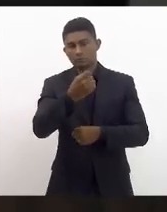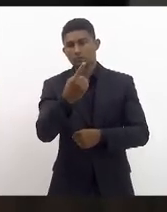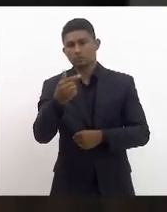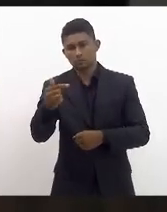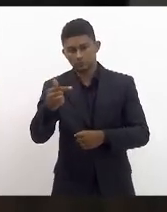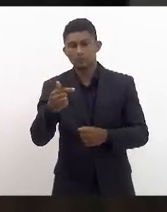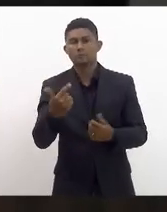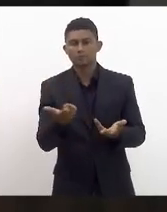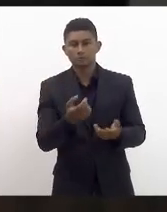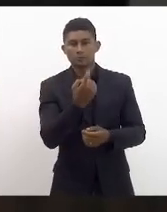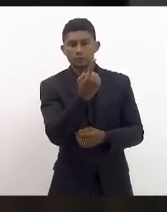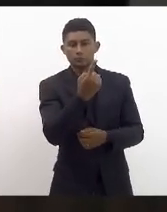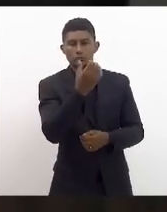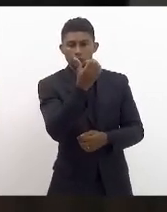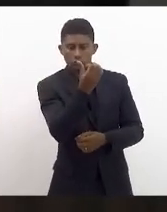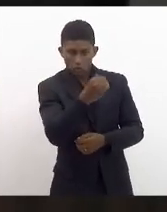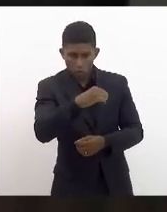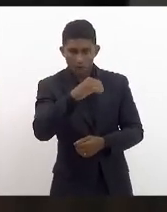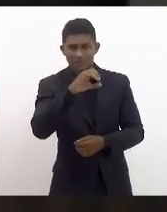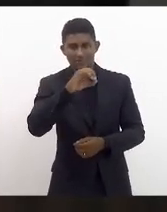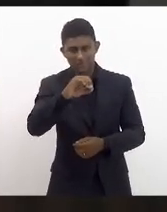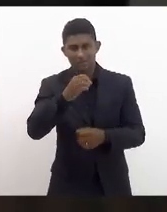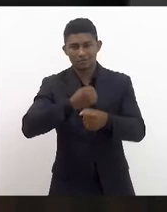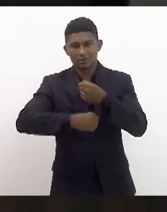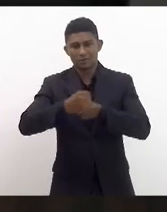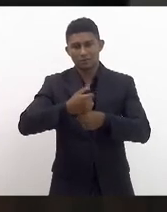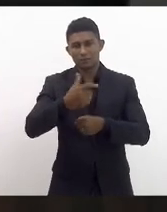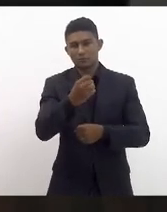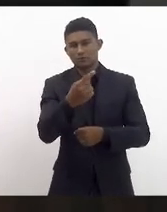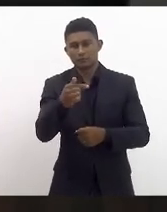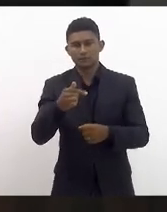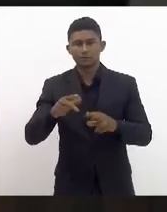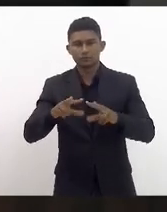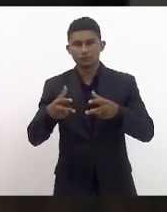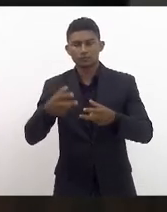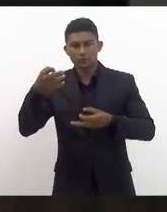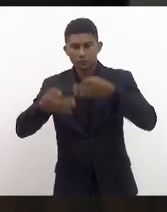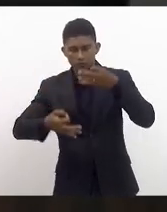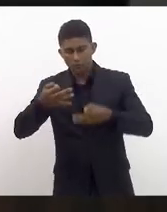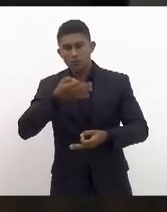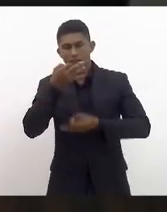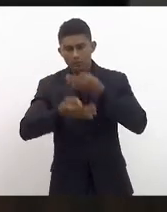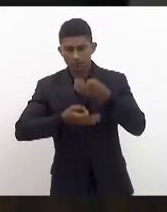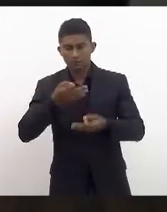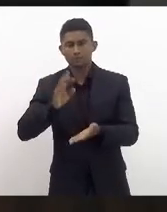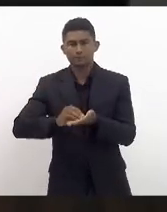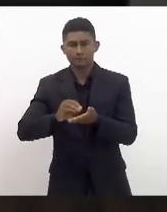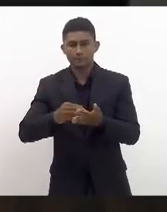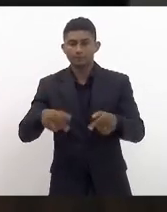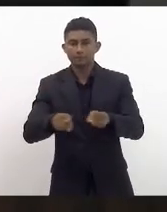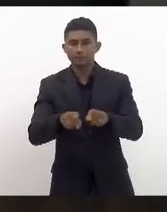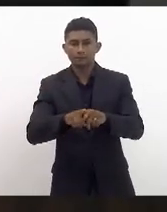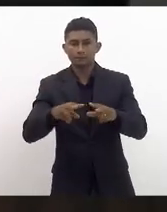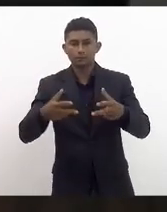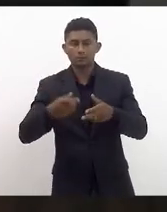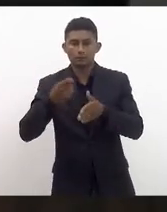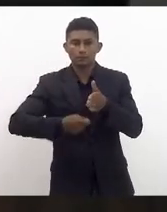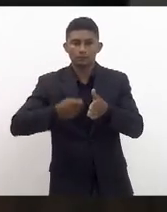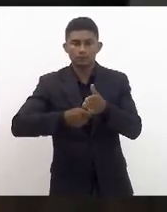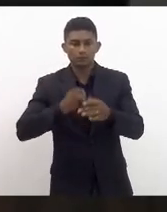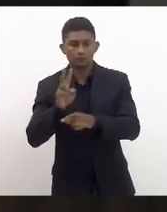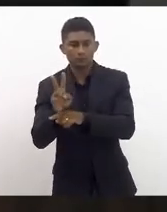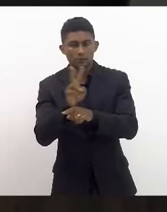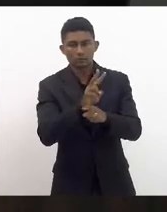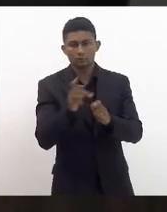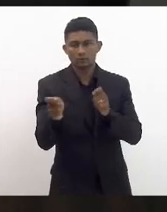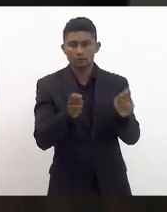Convênio 190-2017. Pendente de pareceres das Comissões de Constituição e Justiça, de Economia, Indústria e Comércio, de Tributação, Controle da Arrecadação Estadual,